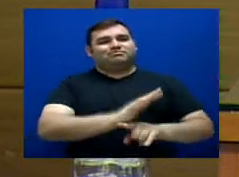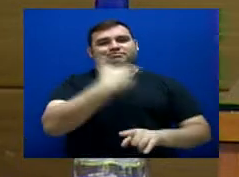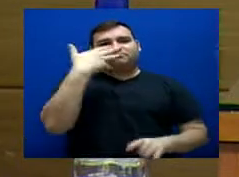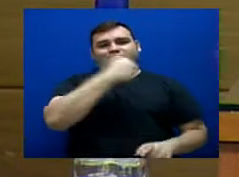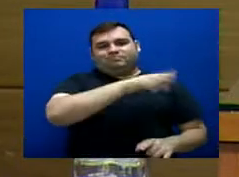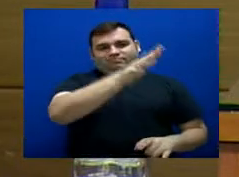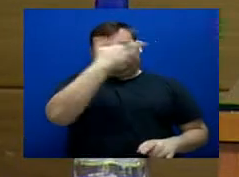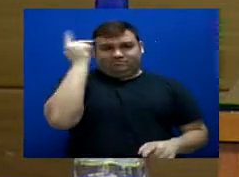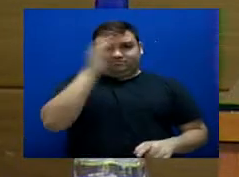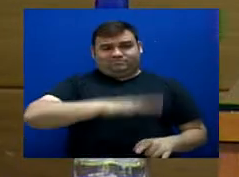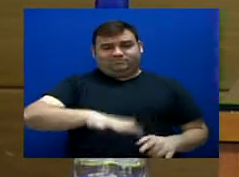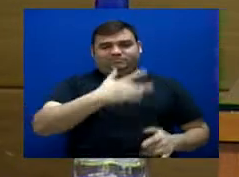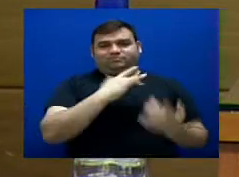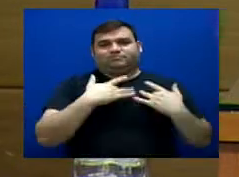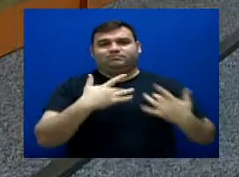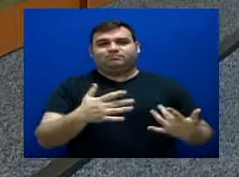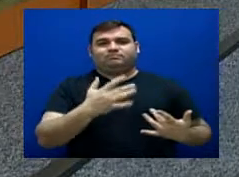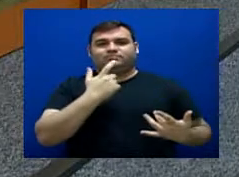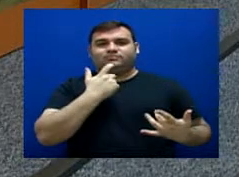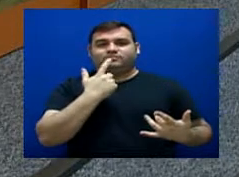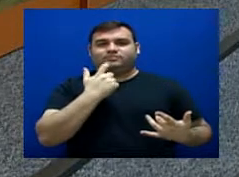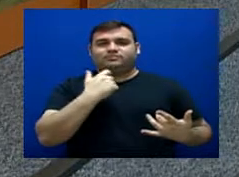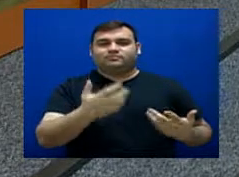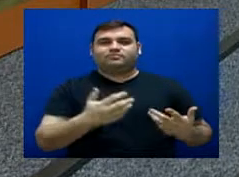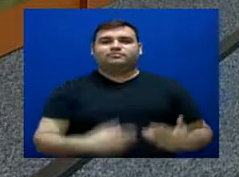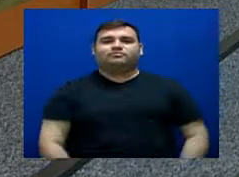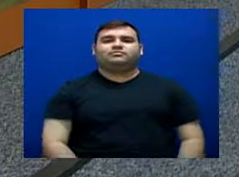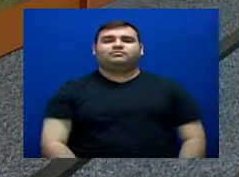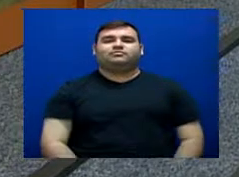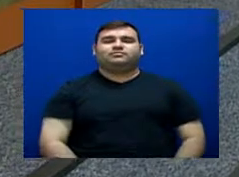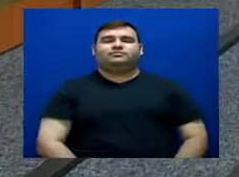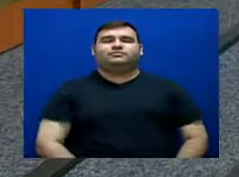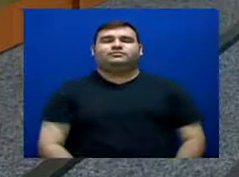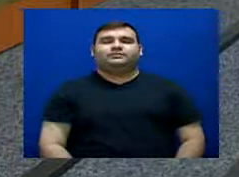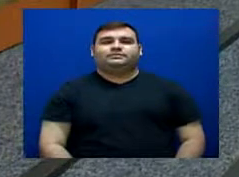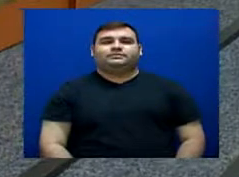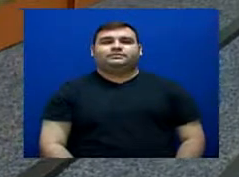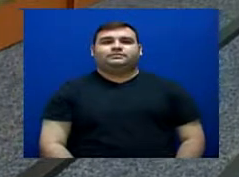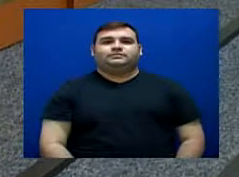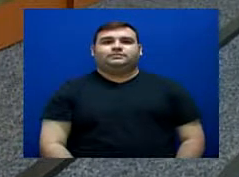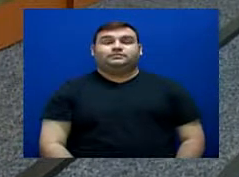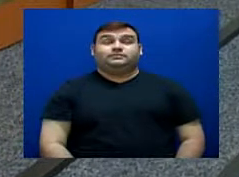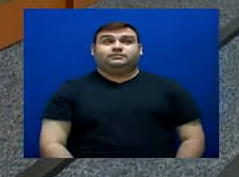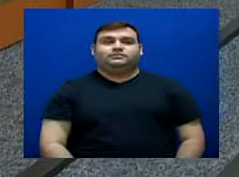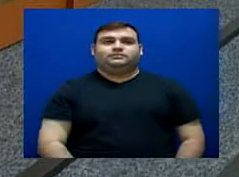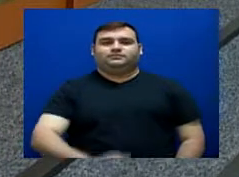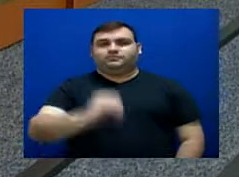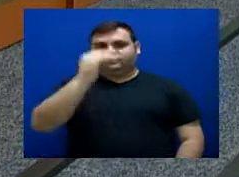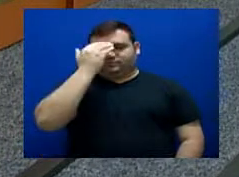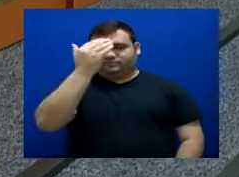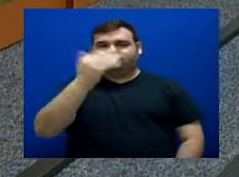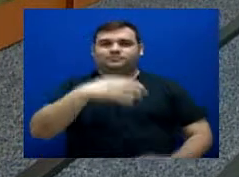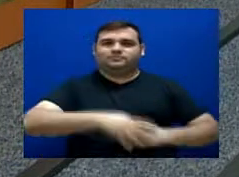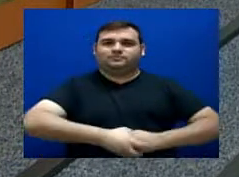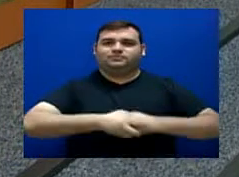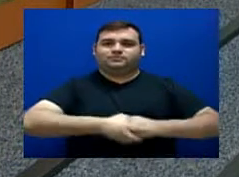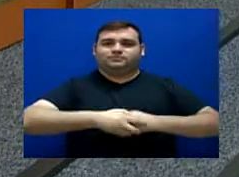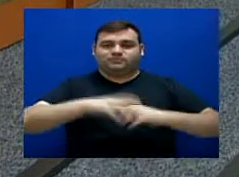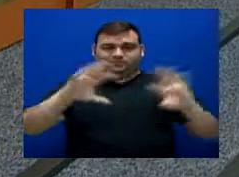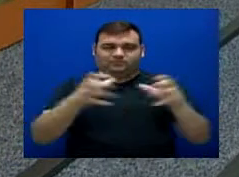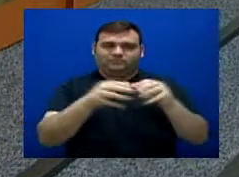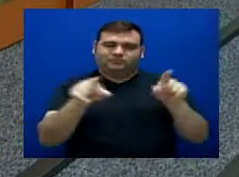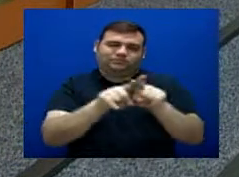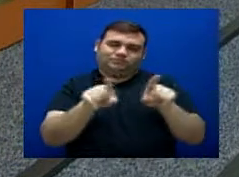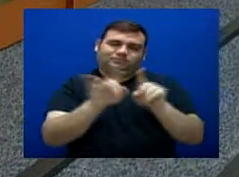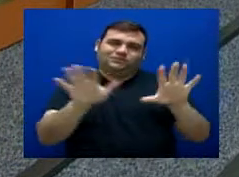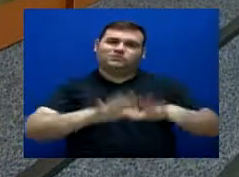vida aí doando sangue, tá? Obrigado, senhor presidente. Tá certo. Também cumprimento os bombeiros, registrar a presença, agradecer a